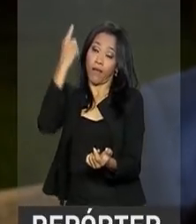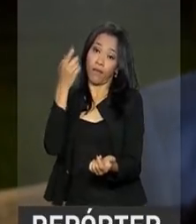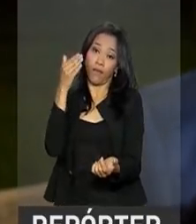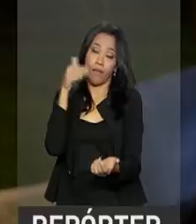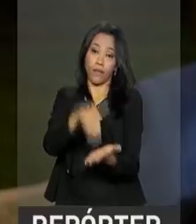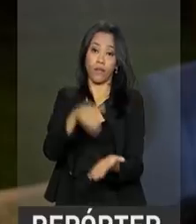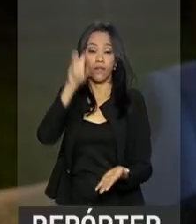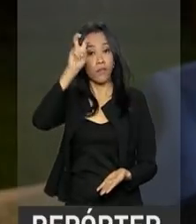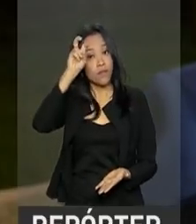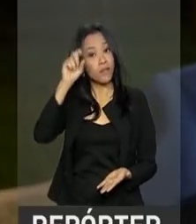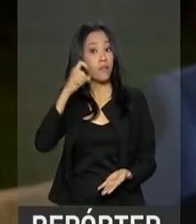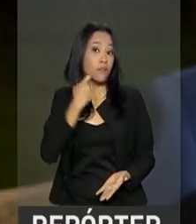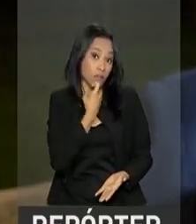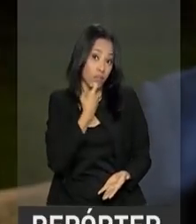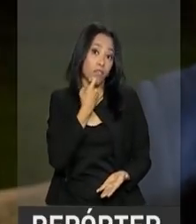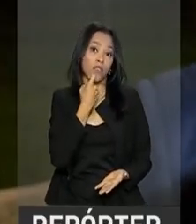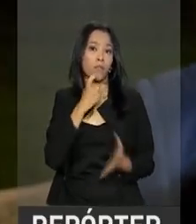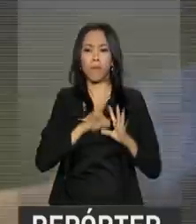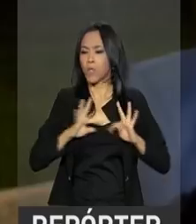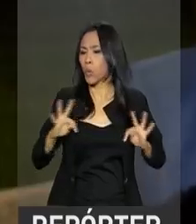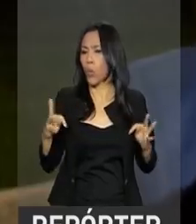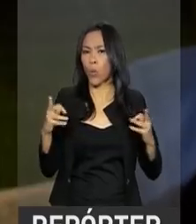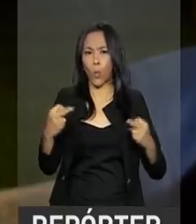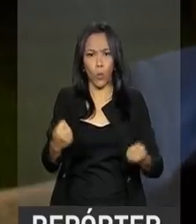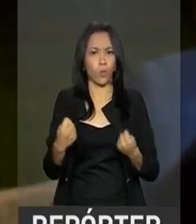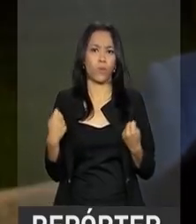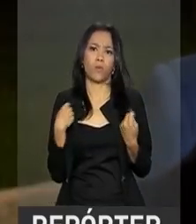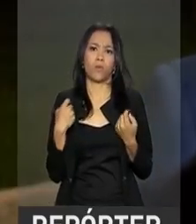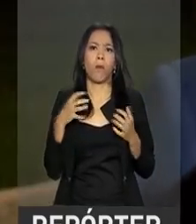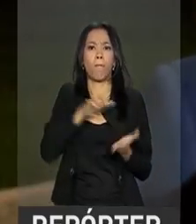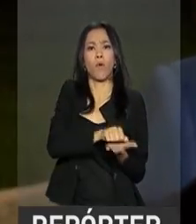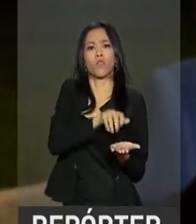na quinta-feira ou na sexta se dê posse para toda a equipe econômica. O Brasil,